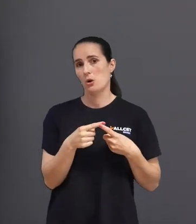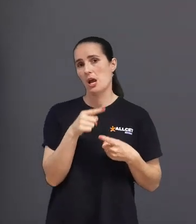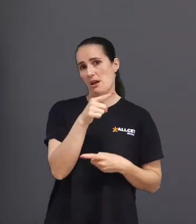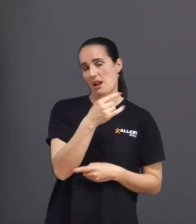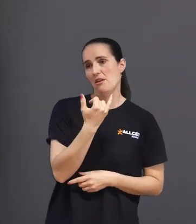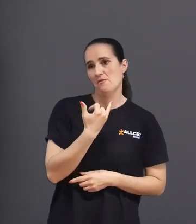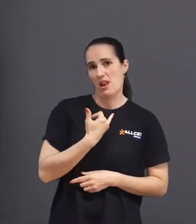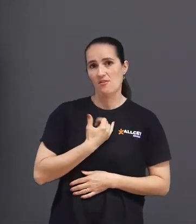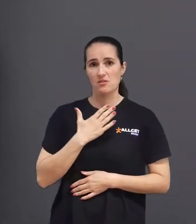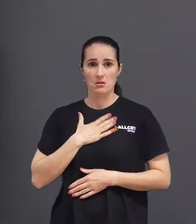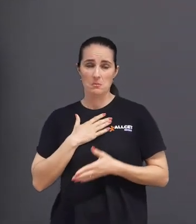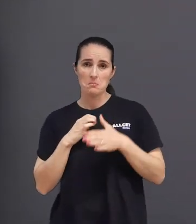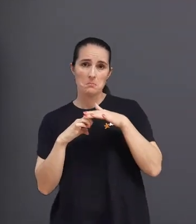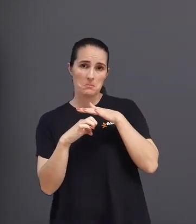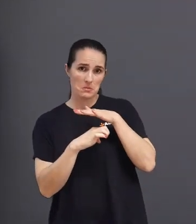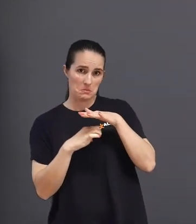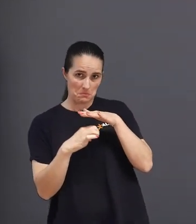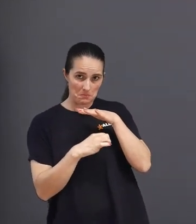era louca.